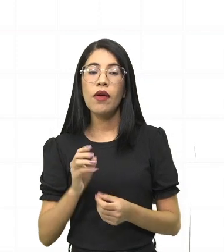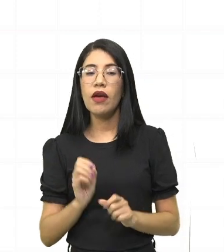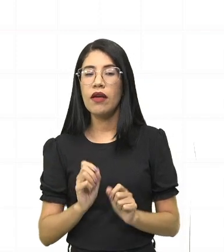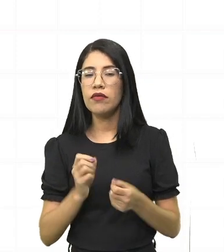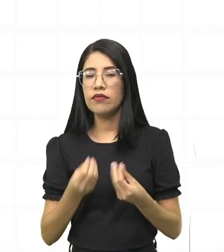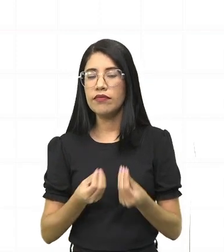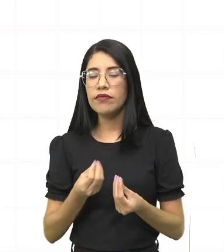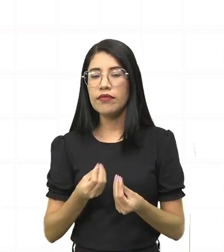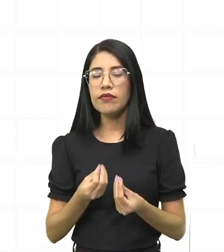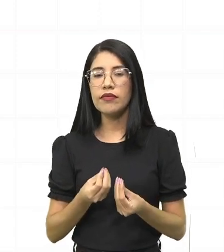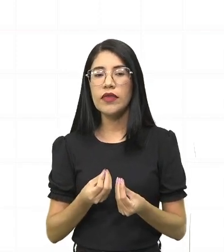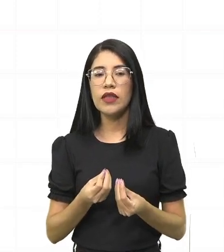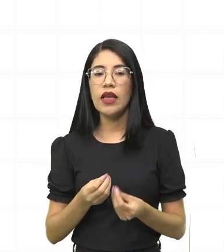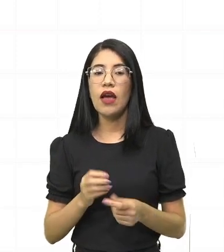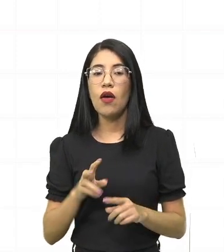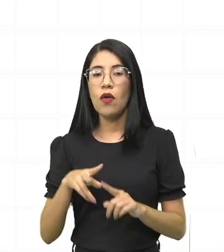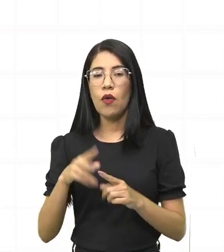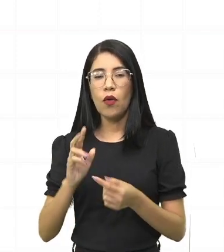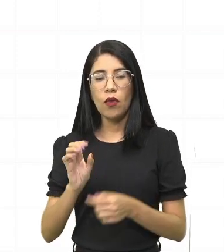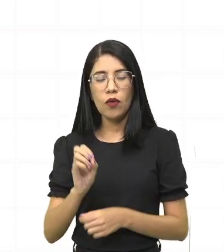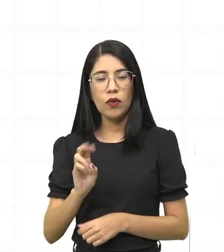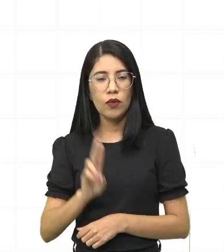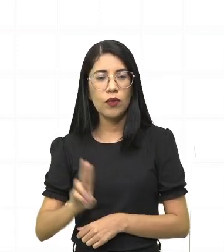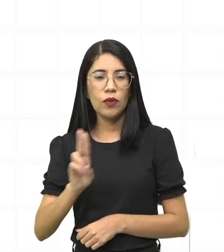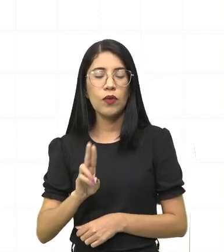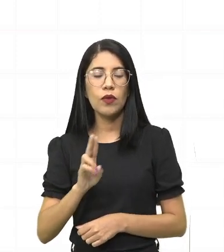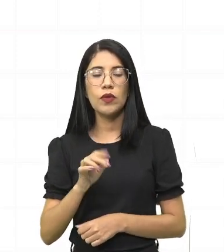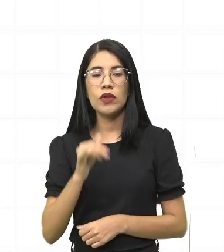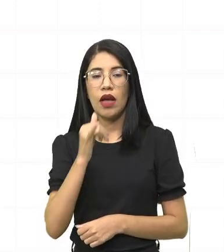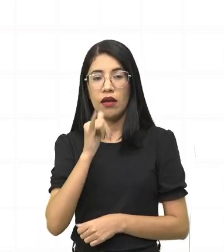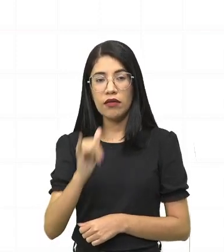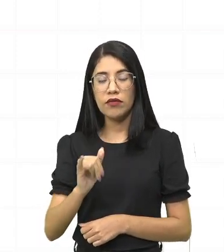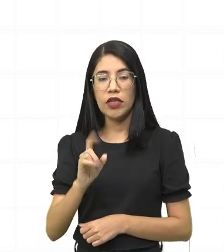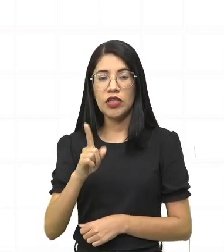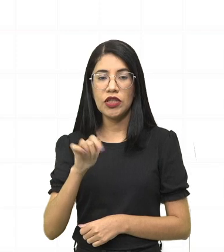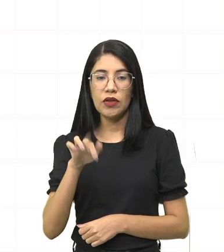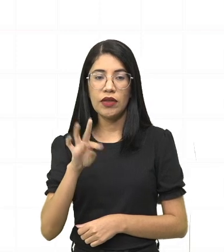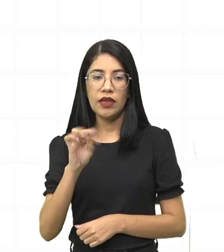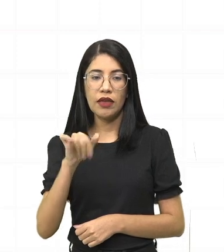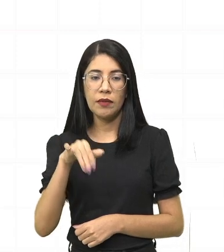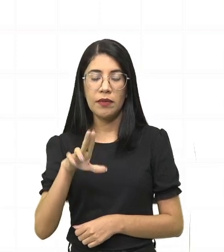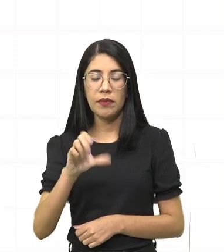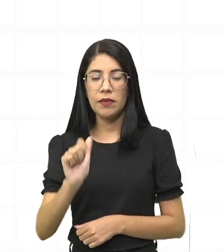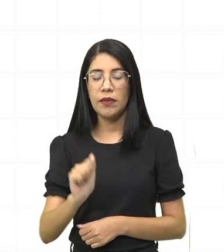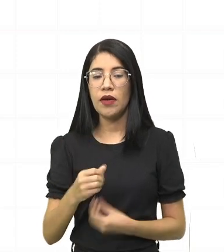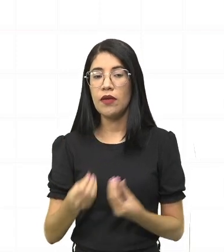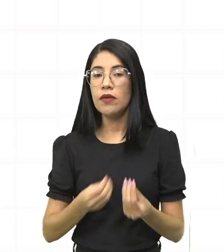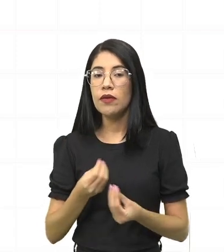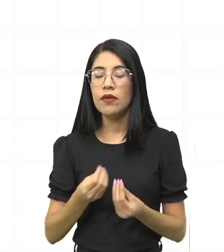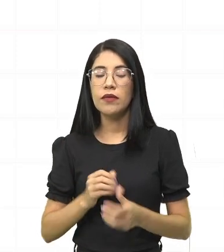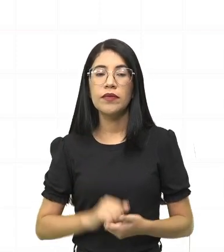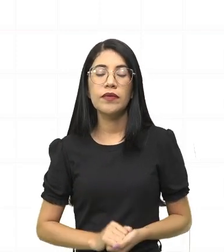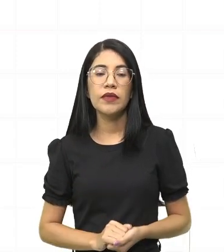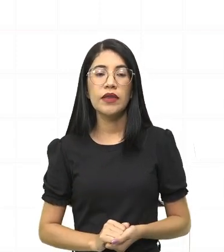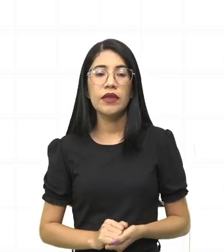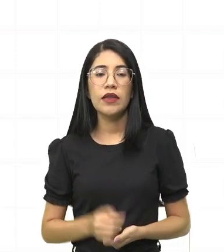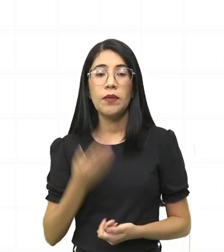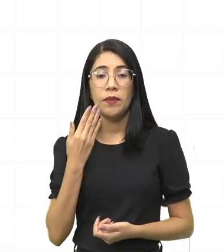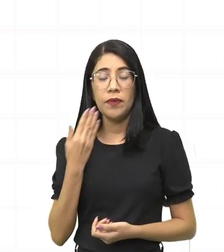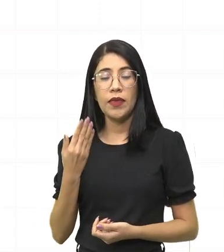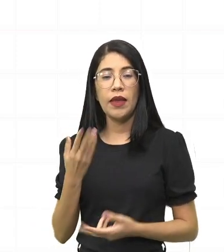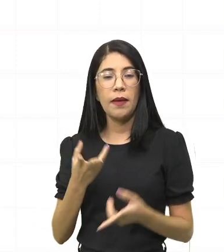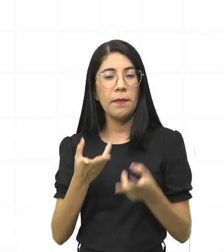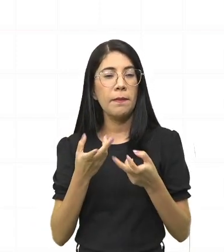pode verificar aí, né, o funcionamento, né, de uma usina de energia geotérmica. Então, a gente pode observar